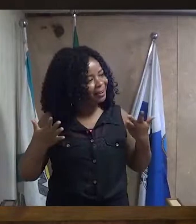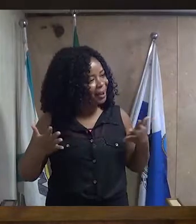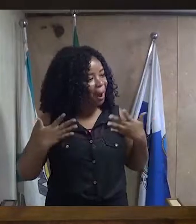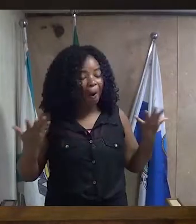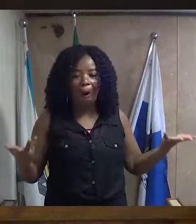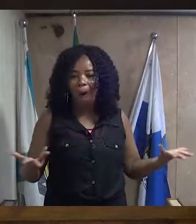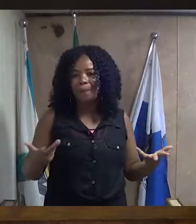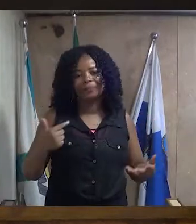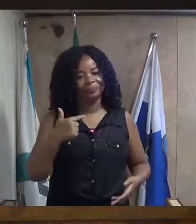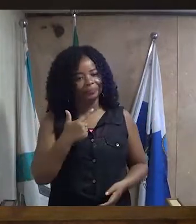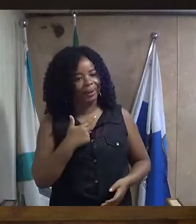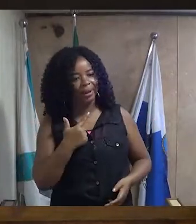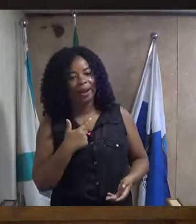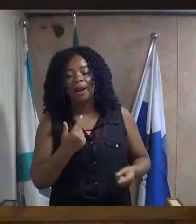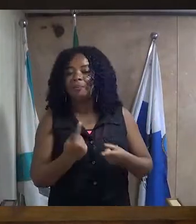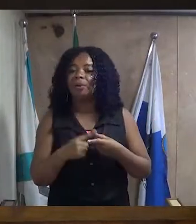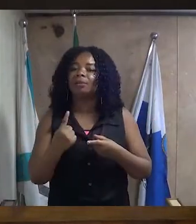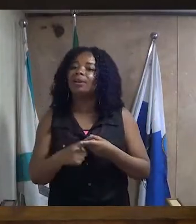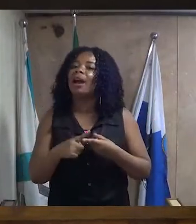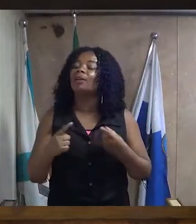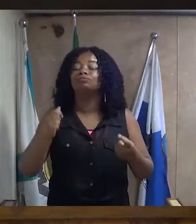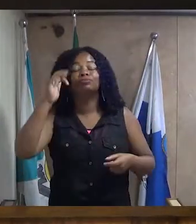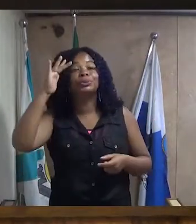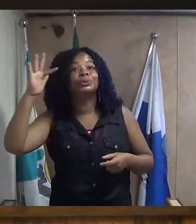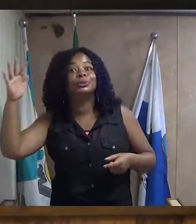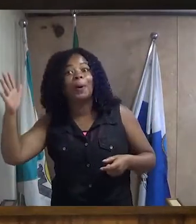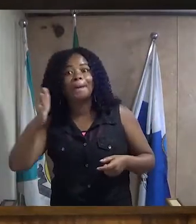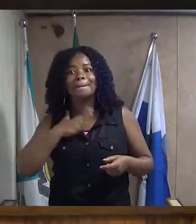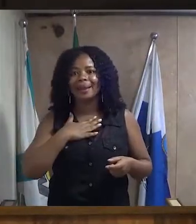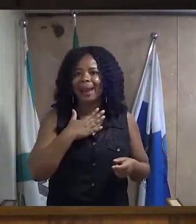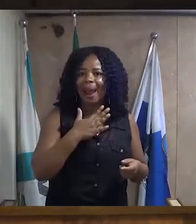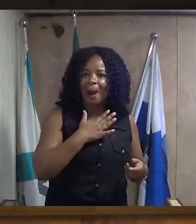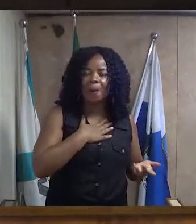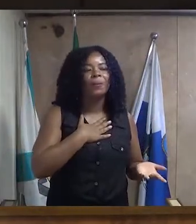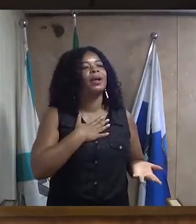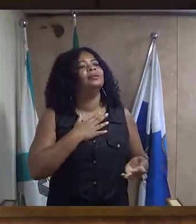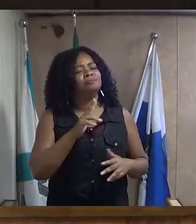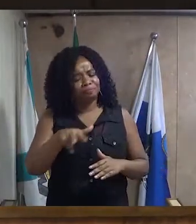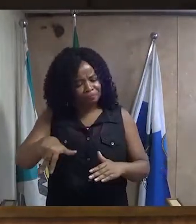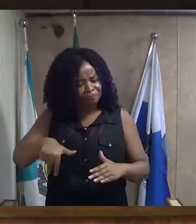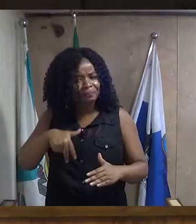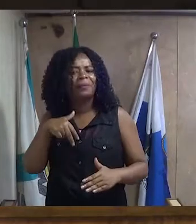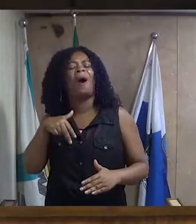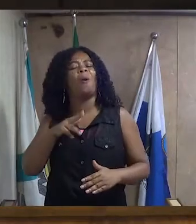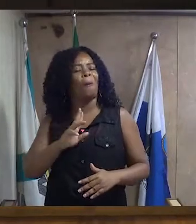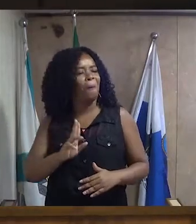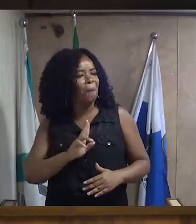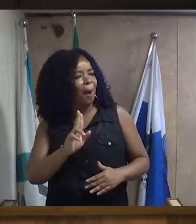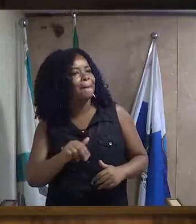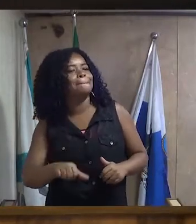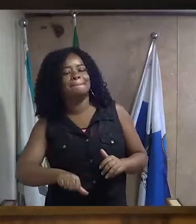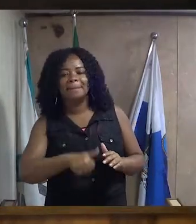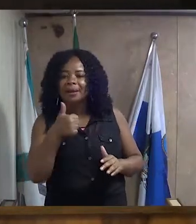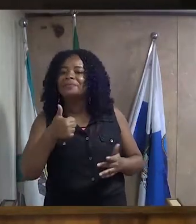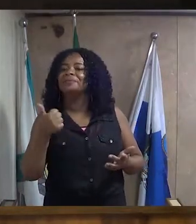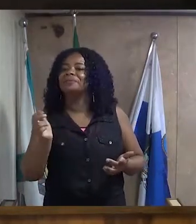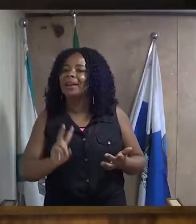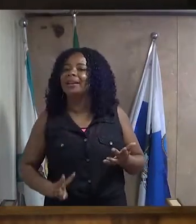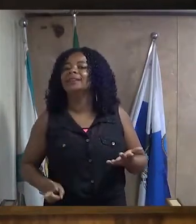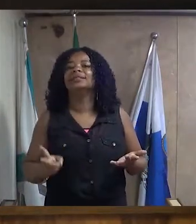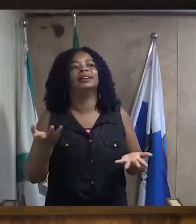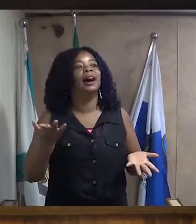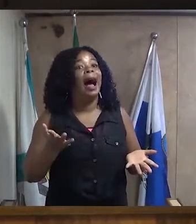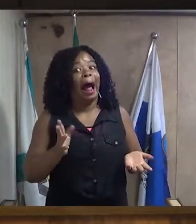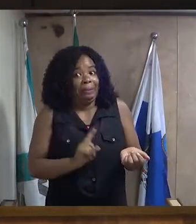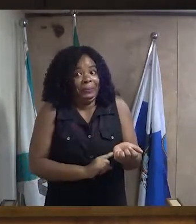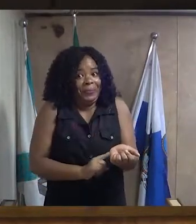Porque a realização de um sonho está aqui nessa casa hoje, usando esta tribuna, na primeira vez. A gente fica um